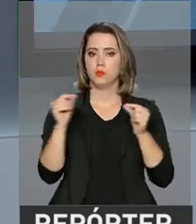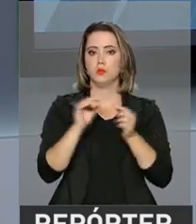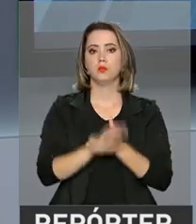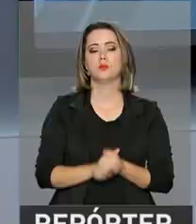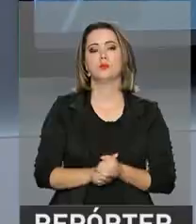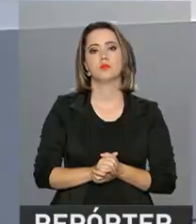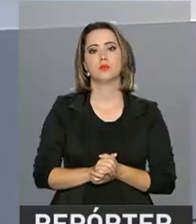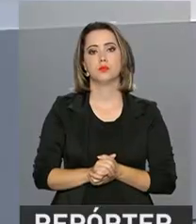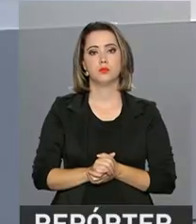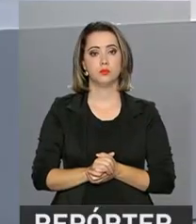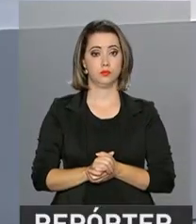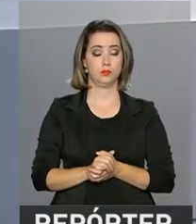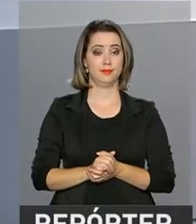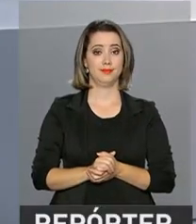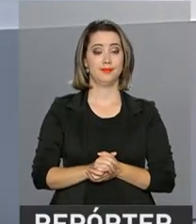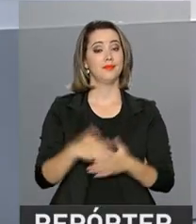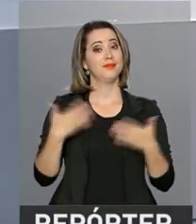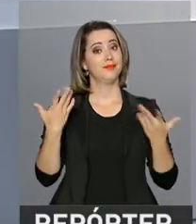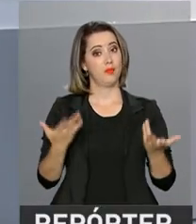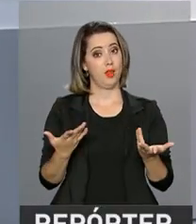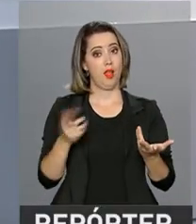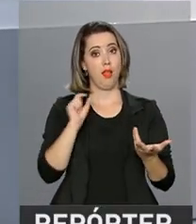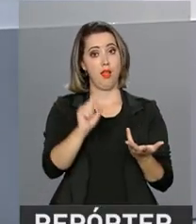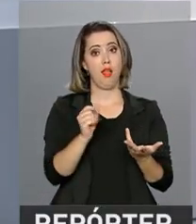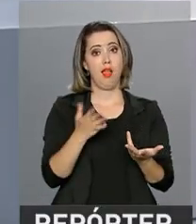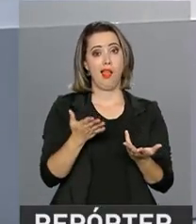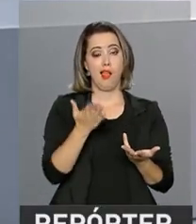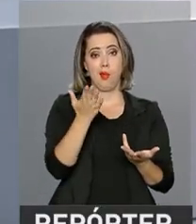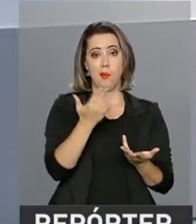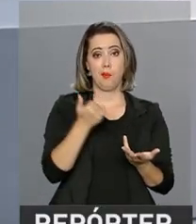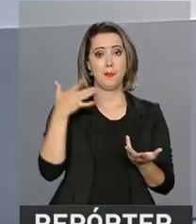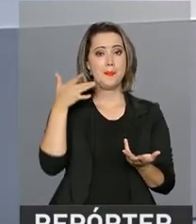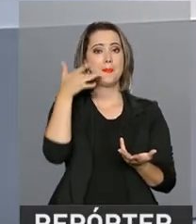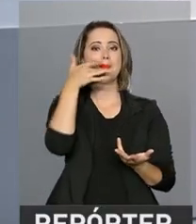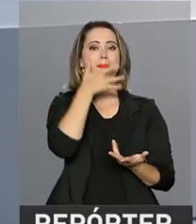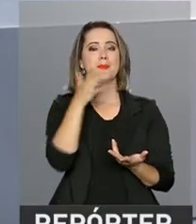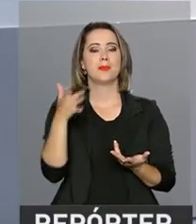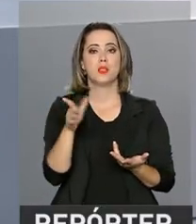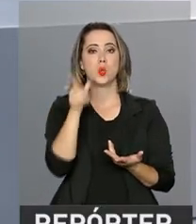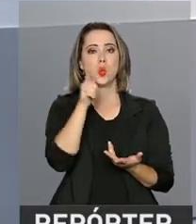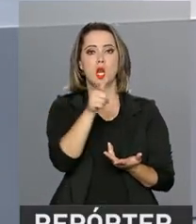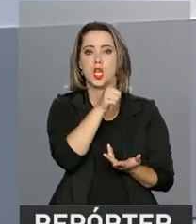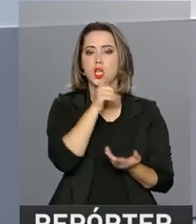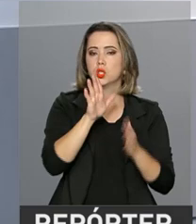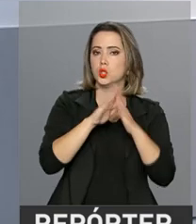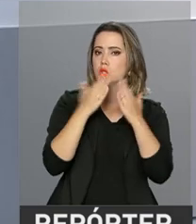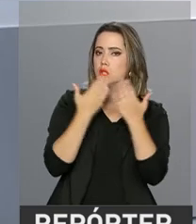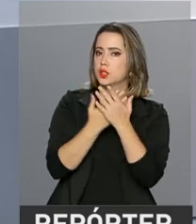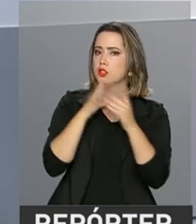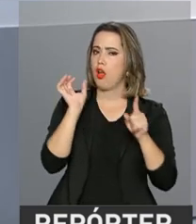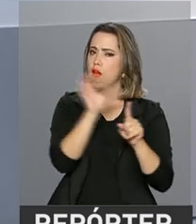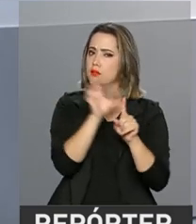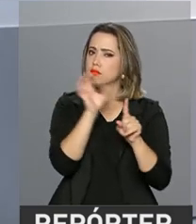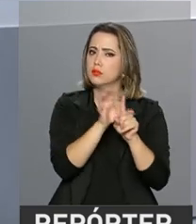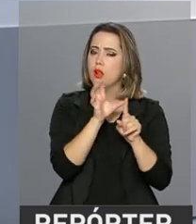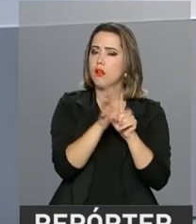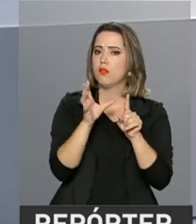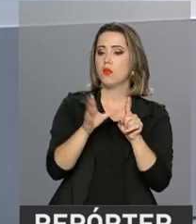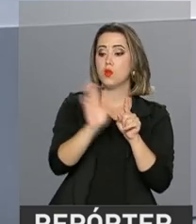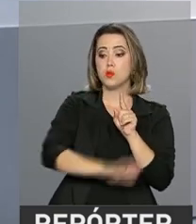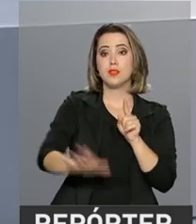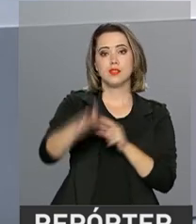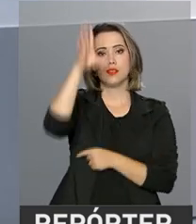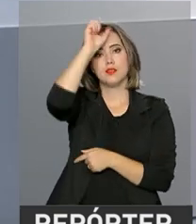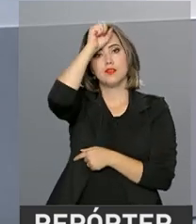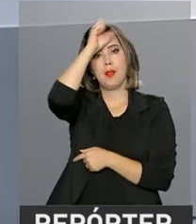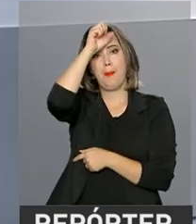Distrito Federal. E olha só, a qualidade da merenda escolar tem influência direta na aprendizagem em sala de aula. E para que as